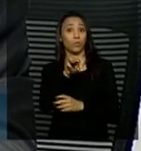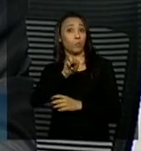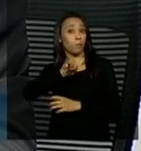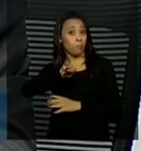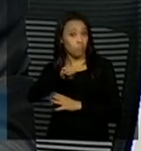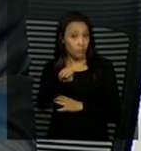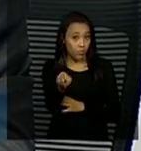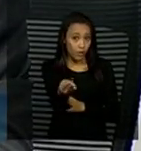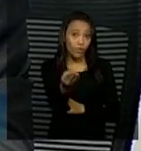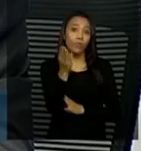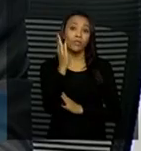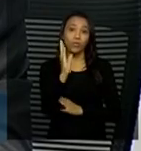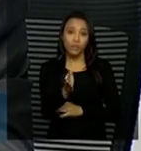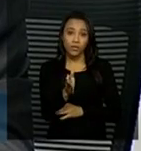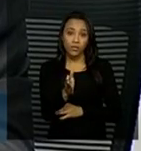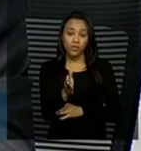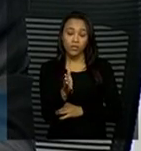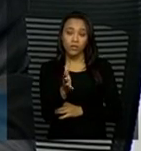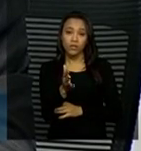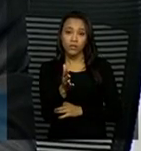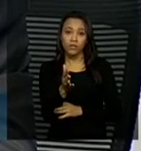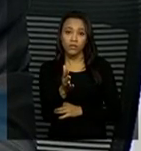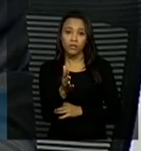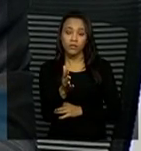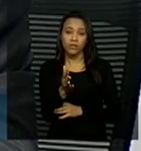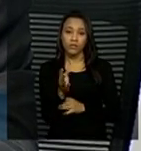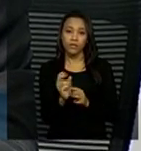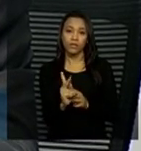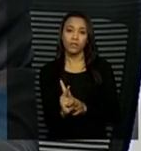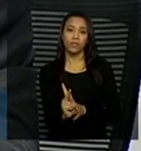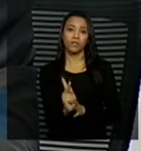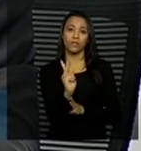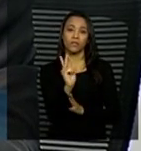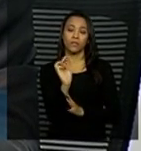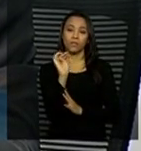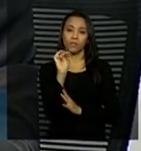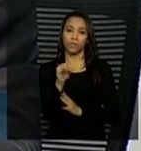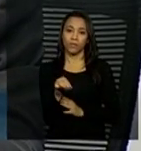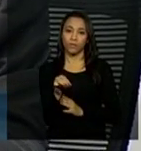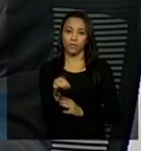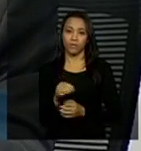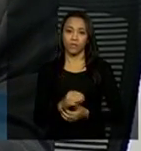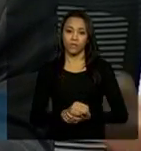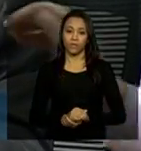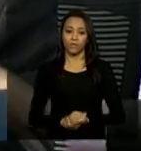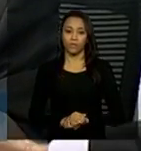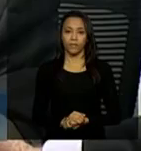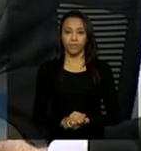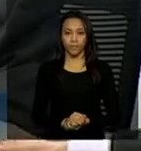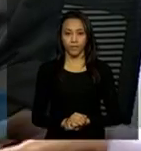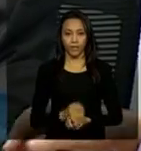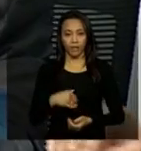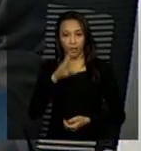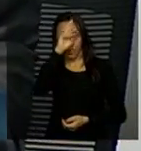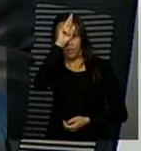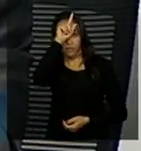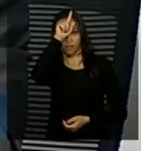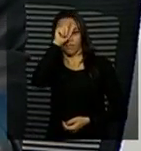hectares, a gente está... Desculpa, 4 milhões de quilômetros quadrados. É mal de agrônomo, eu tinha que pagar meu mico também,